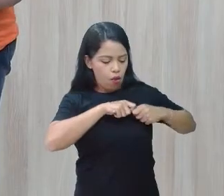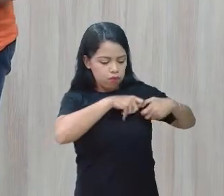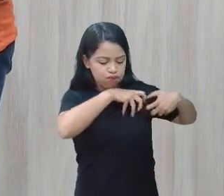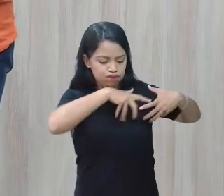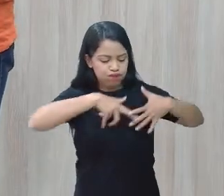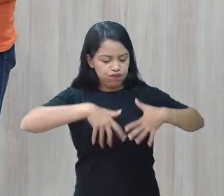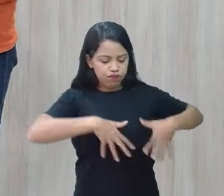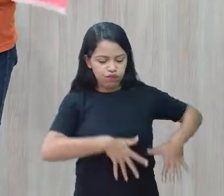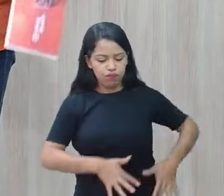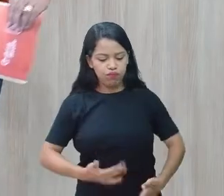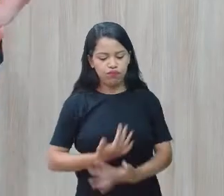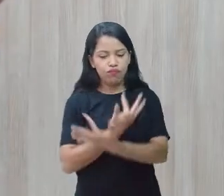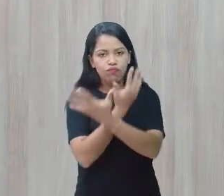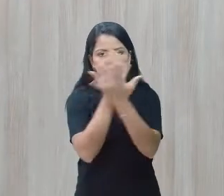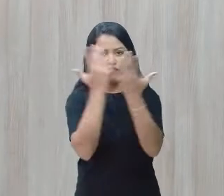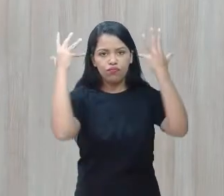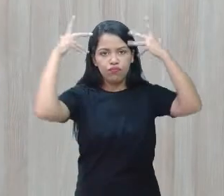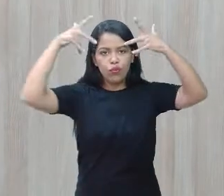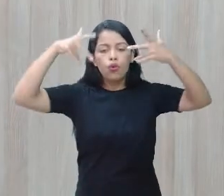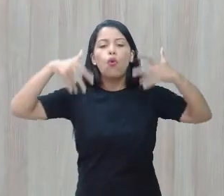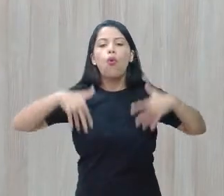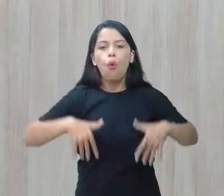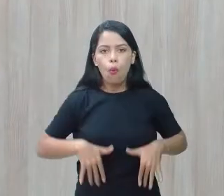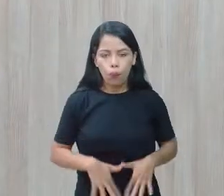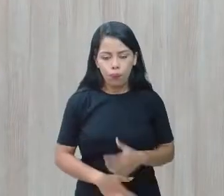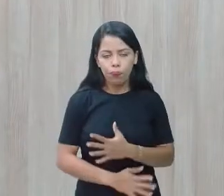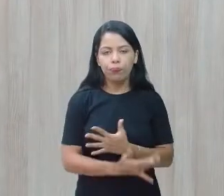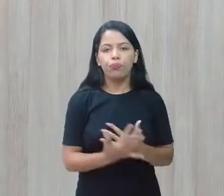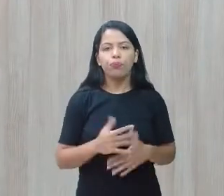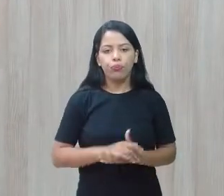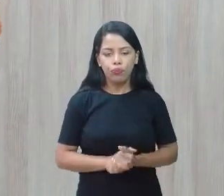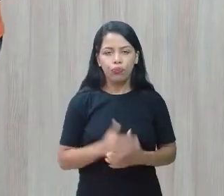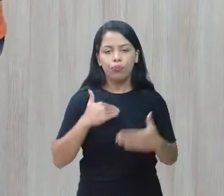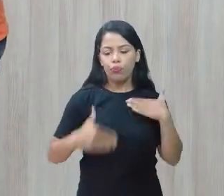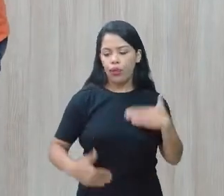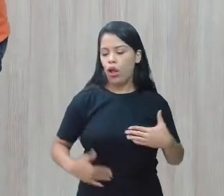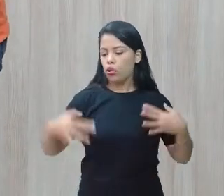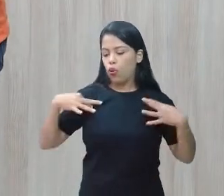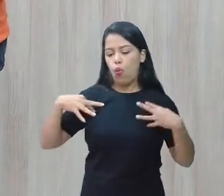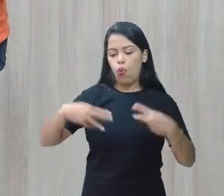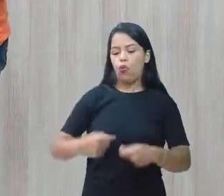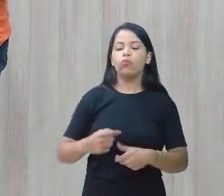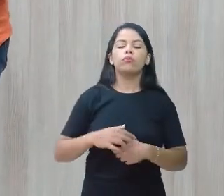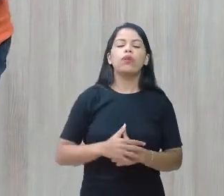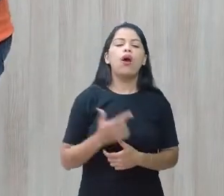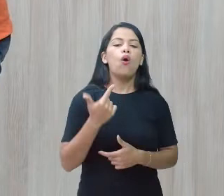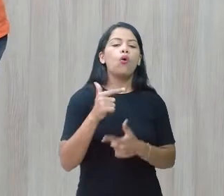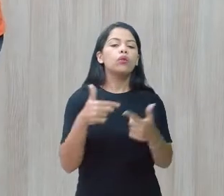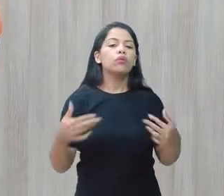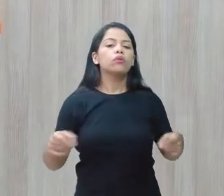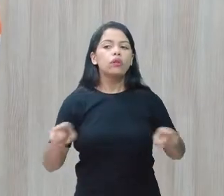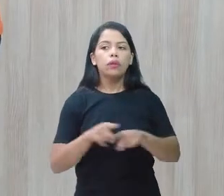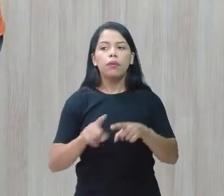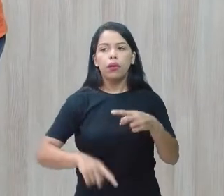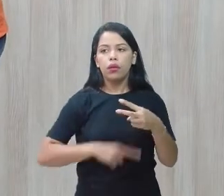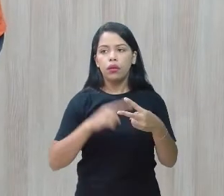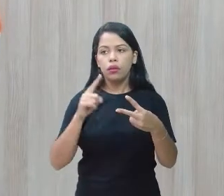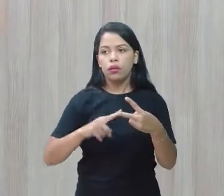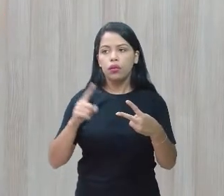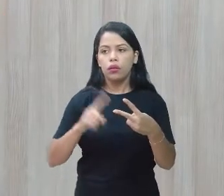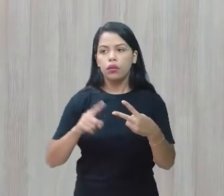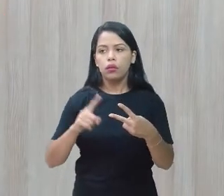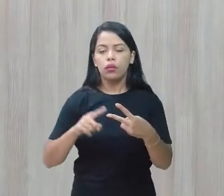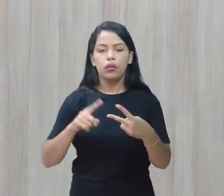circular esses nutrientes e oxigênio por todas as partes do nosso corpo. Outra coisa em relação aí à função